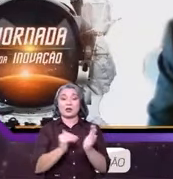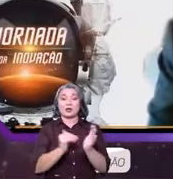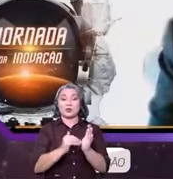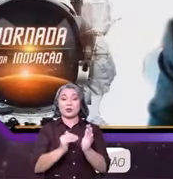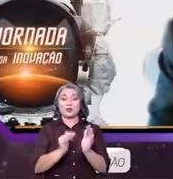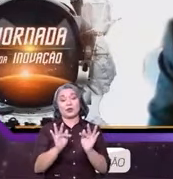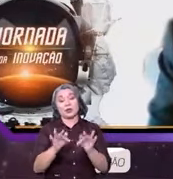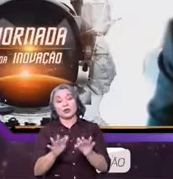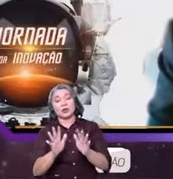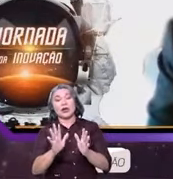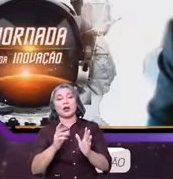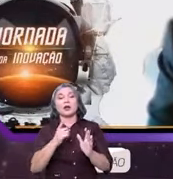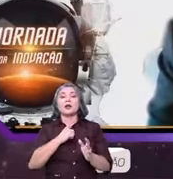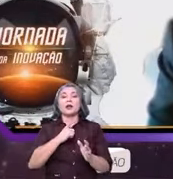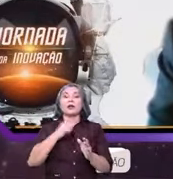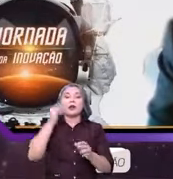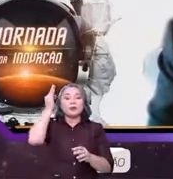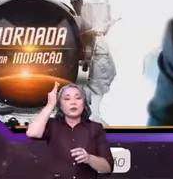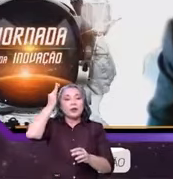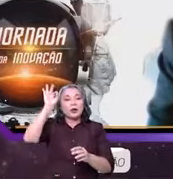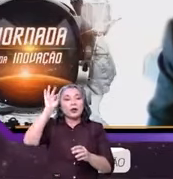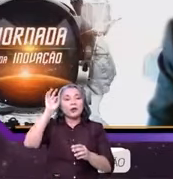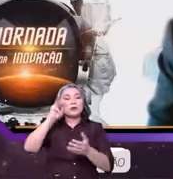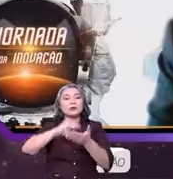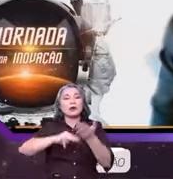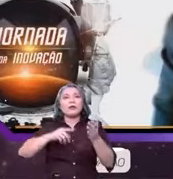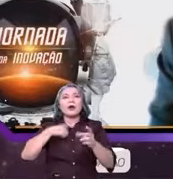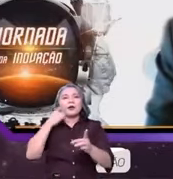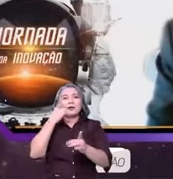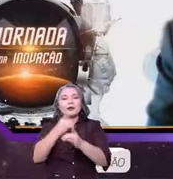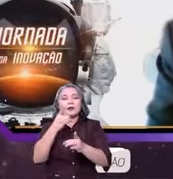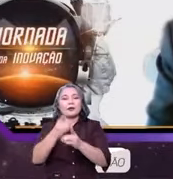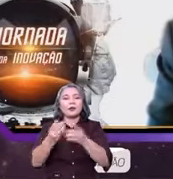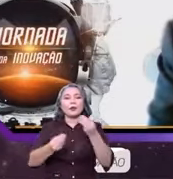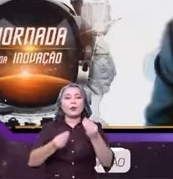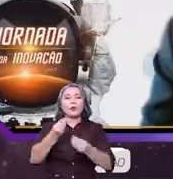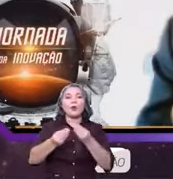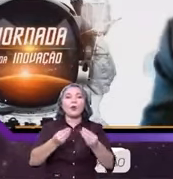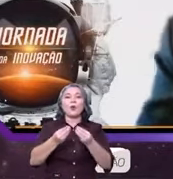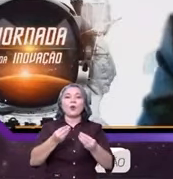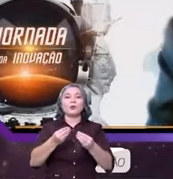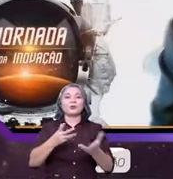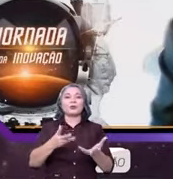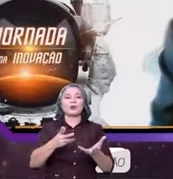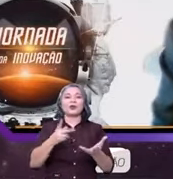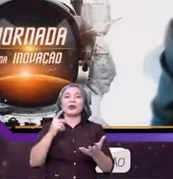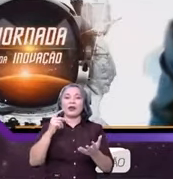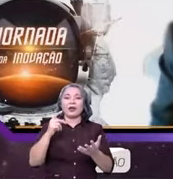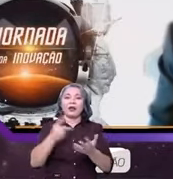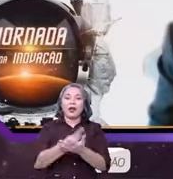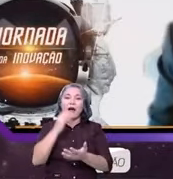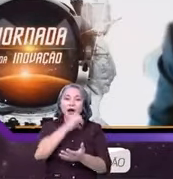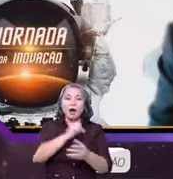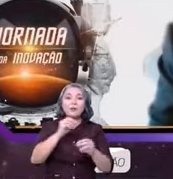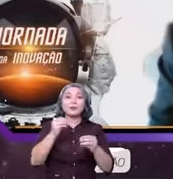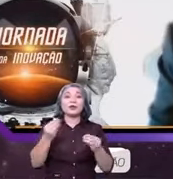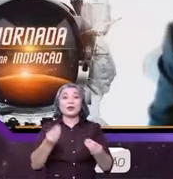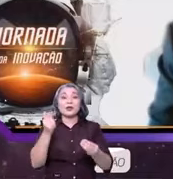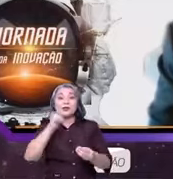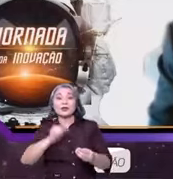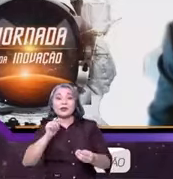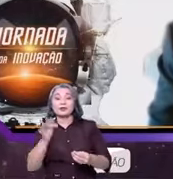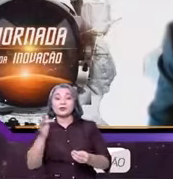vai nos ajudar a encontrar a forma de errar rápido, como também foi dito pelo Dr.